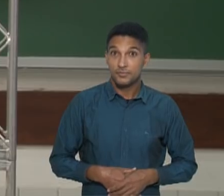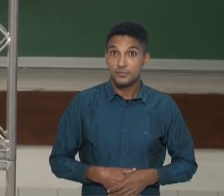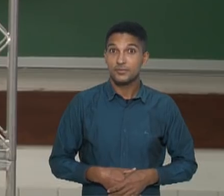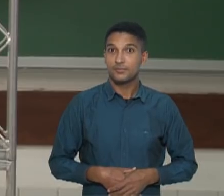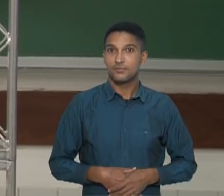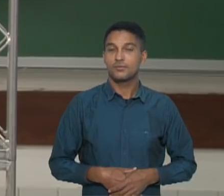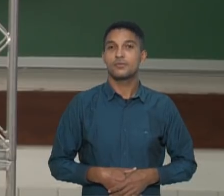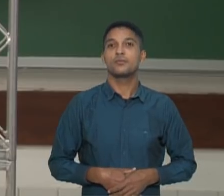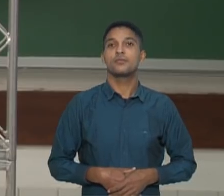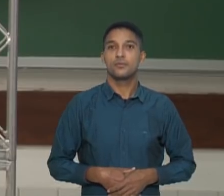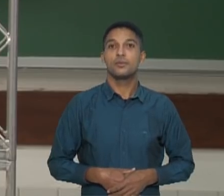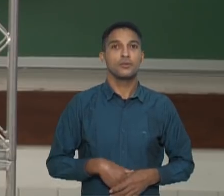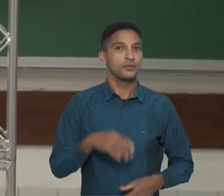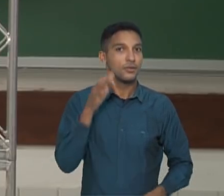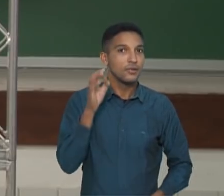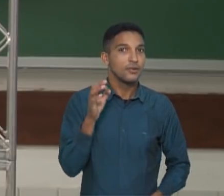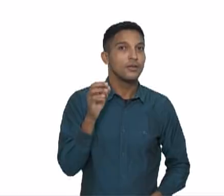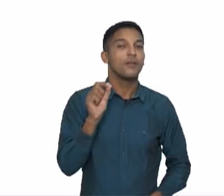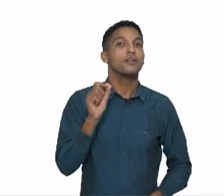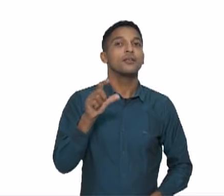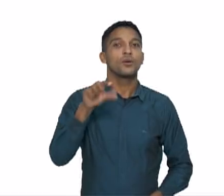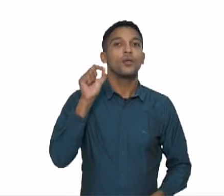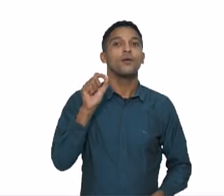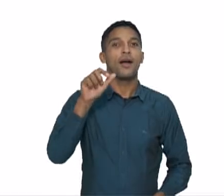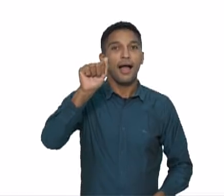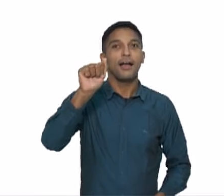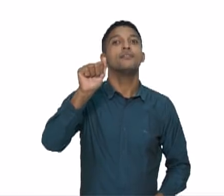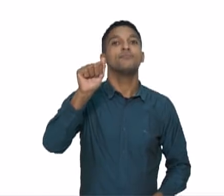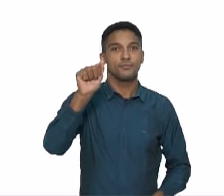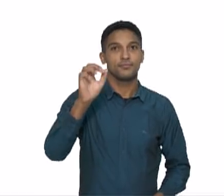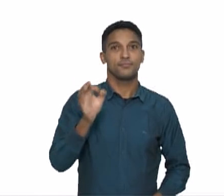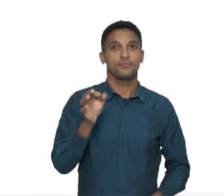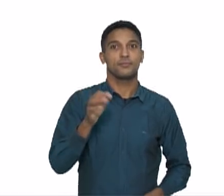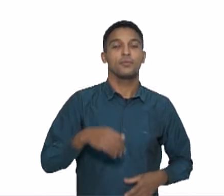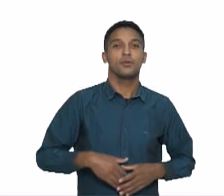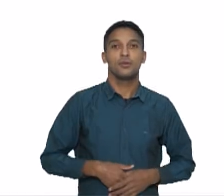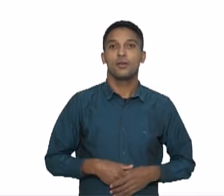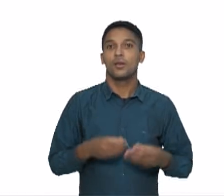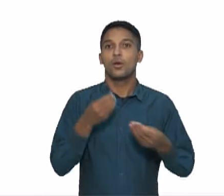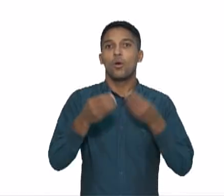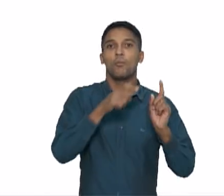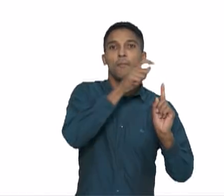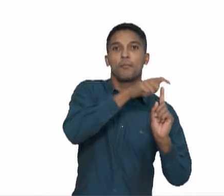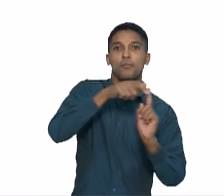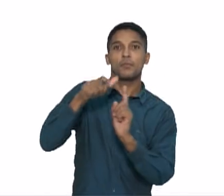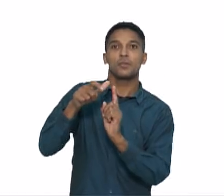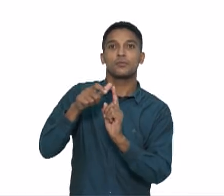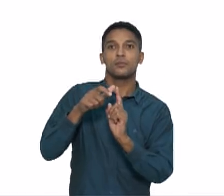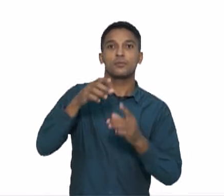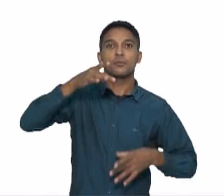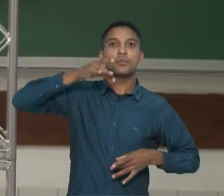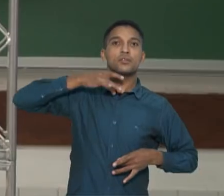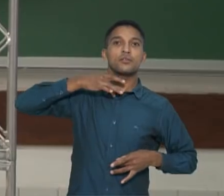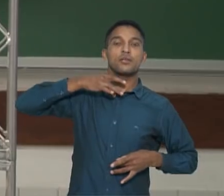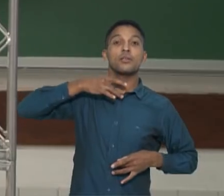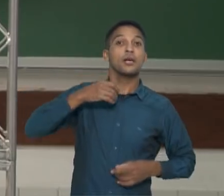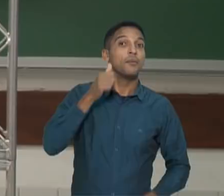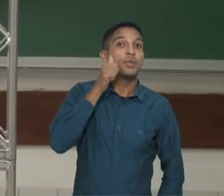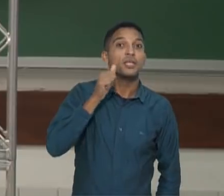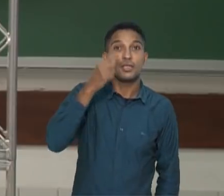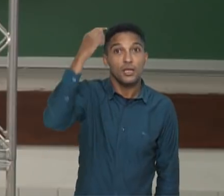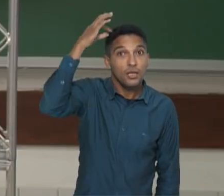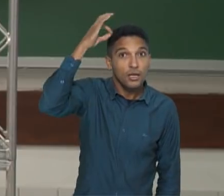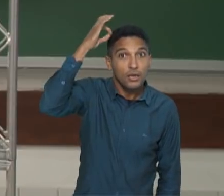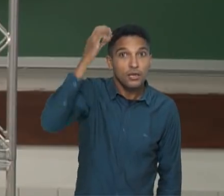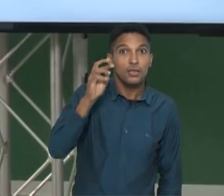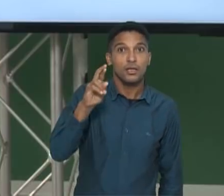Então, galera, acertou quem marcou a letra A, né? Como que a gente vai classificar os personagens? A menina ruiva, ela é a protagonista, ela é a